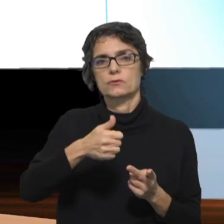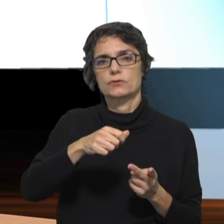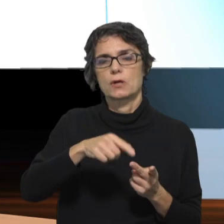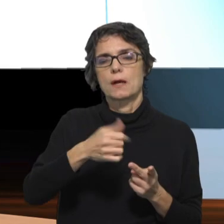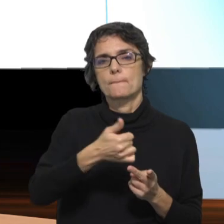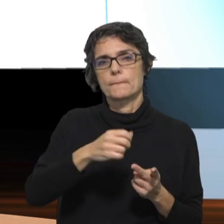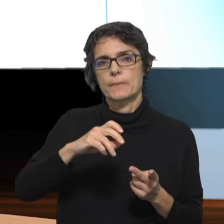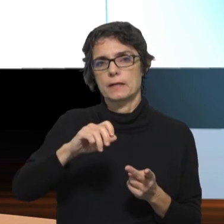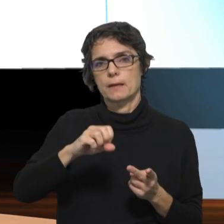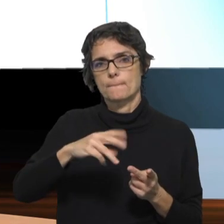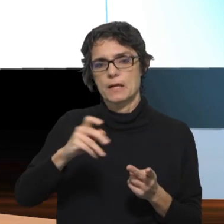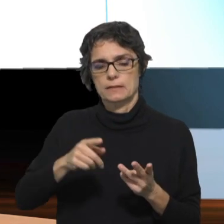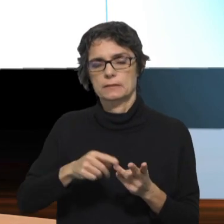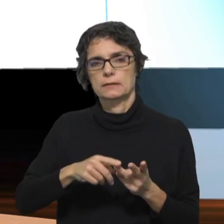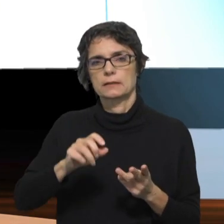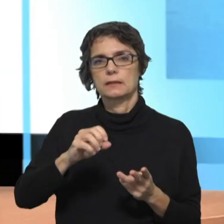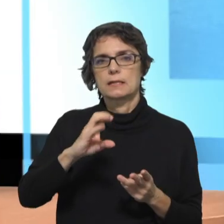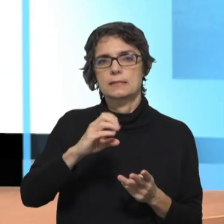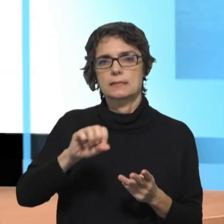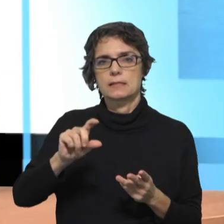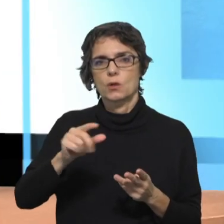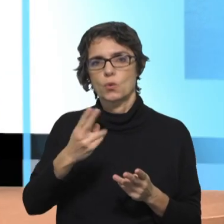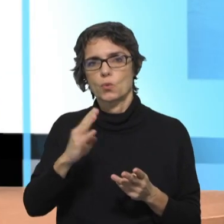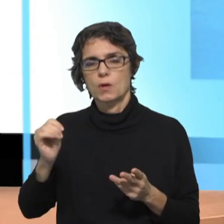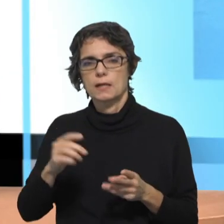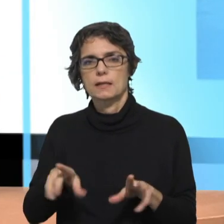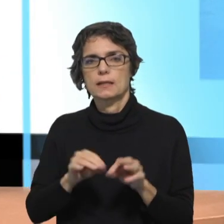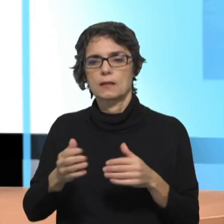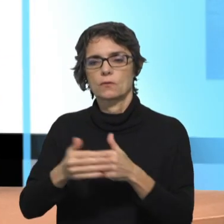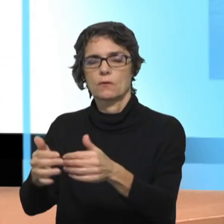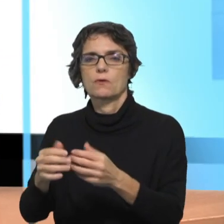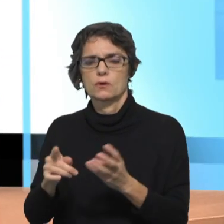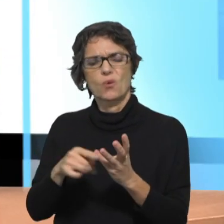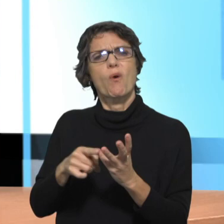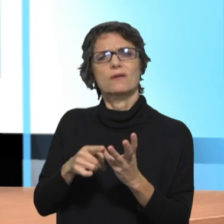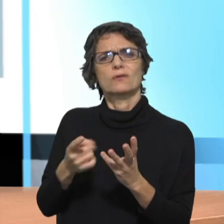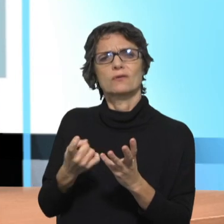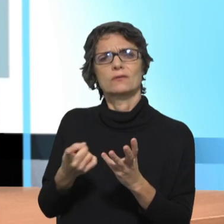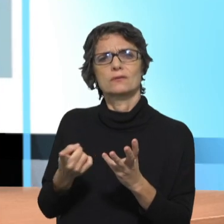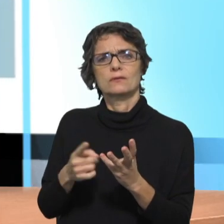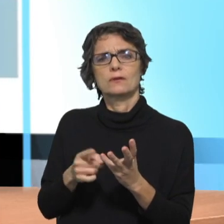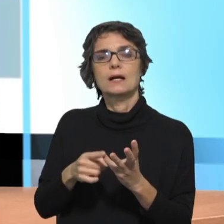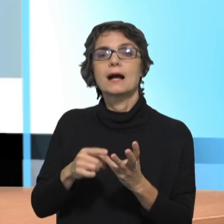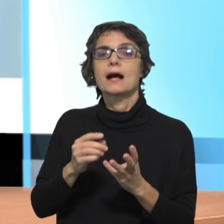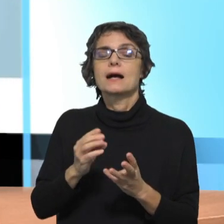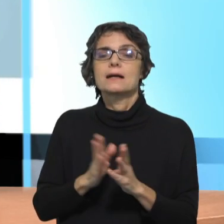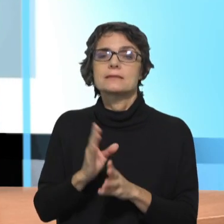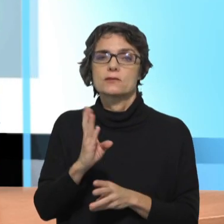evangelista Lucas. No fundo é a ordem canónica como nos aparece na Sagrada Escritura. E o quarto? O Evangelho de São